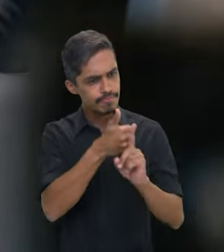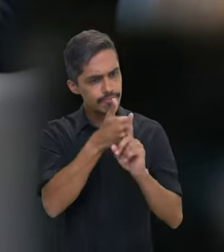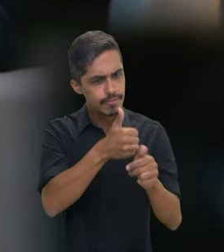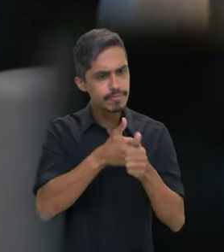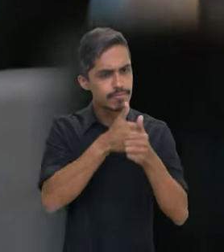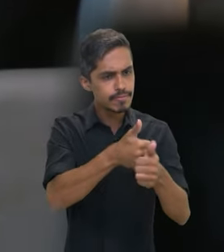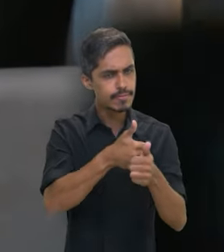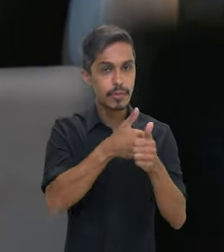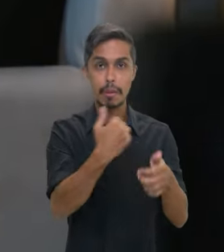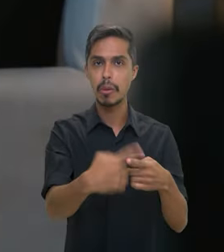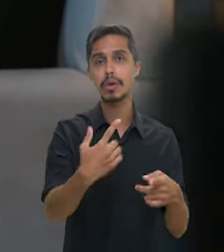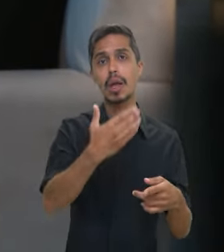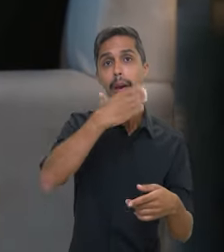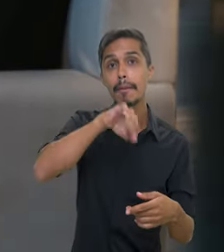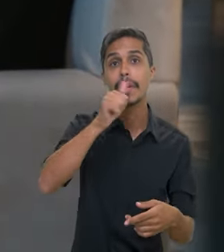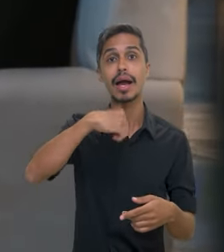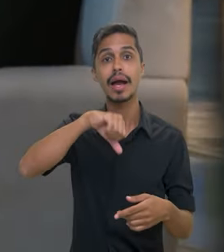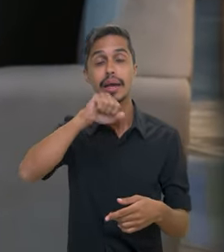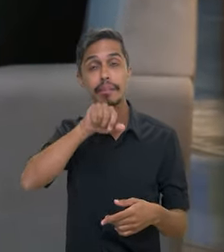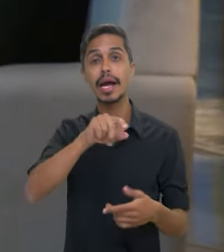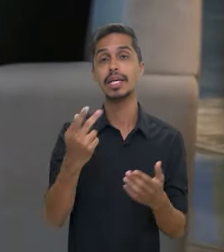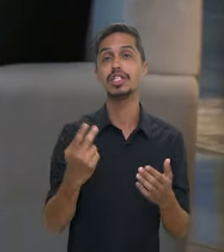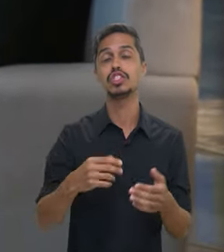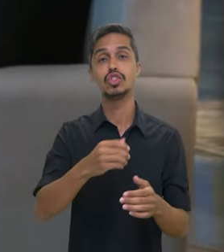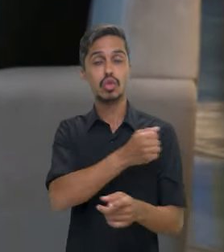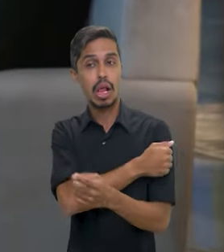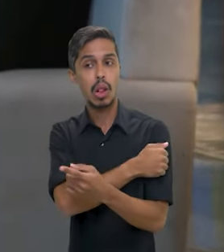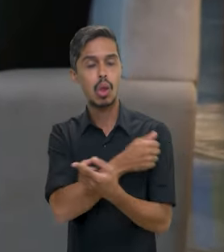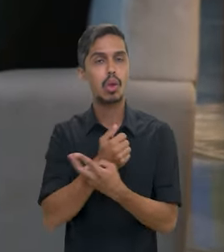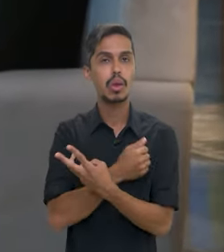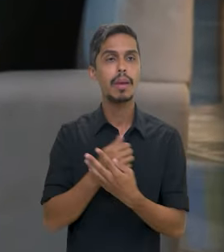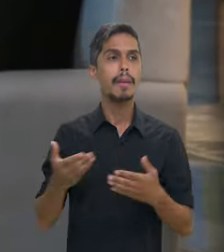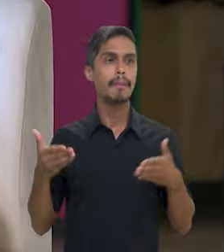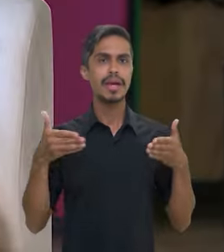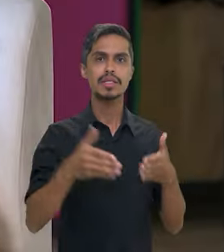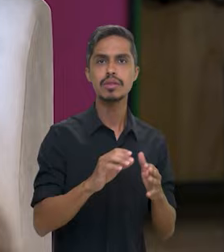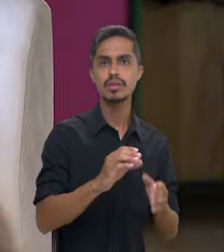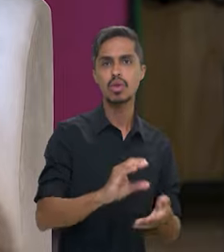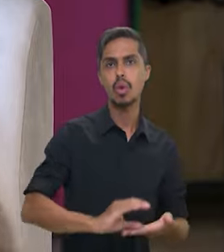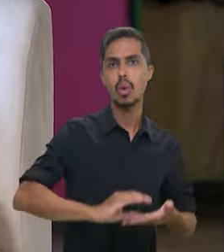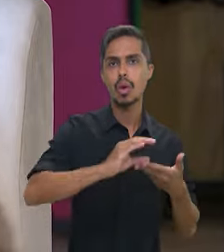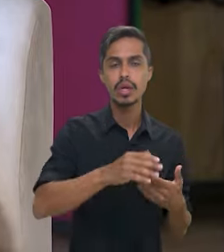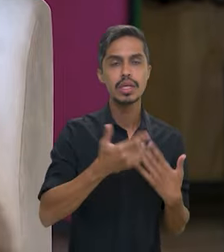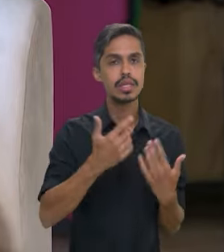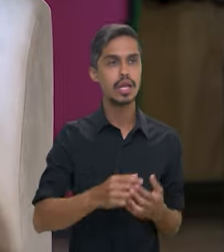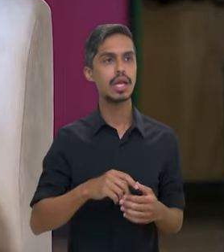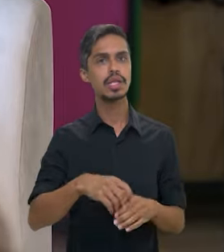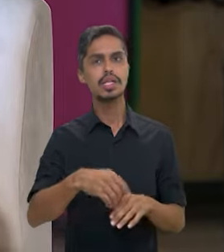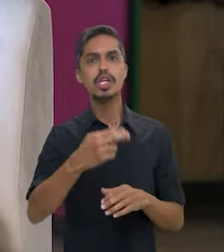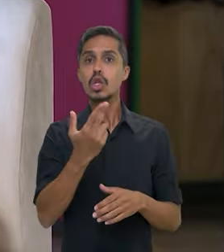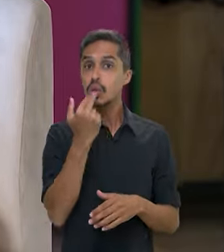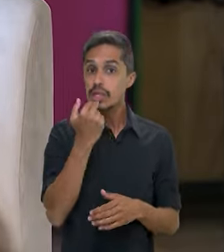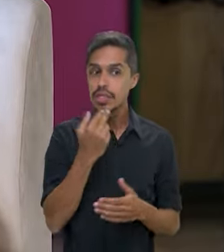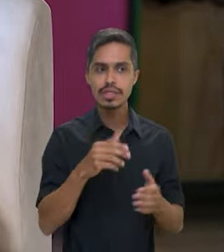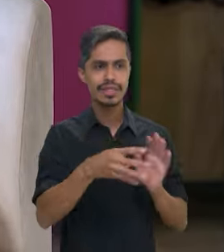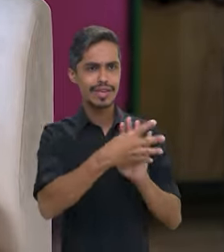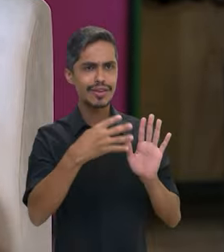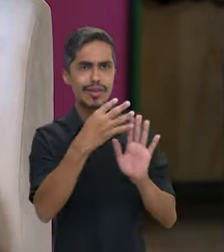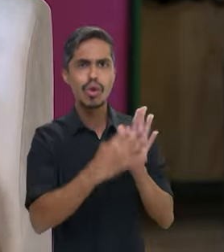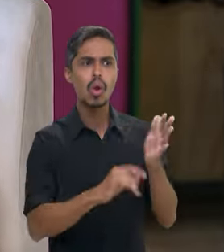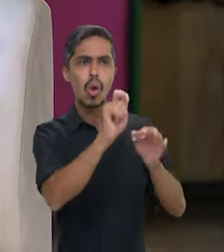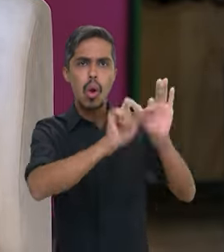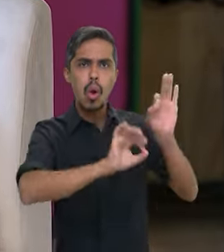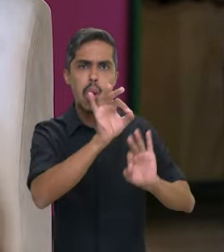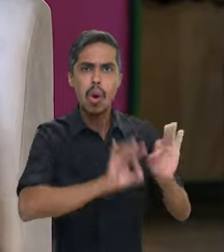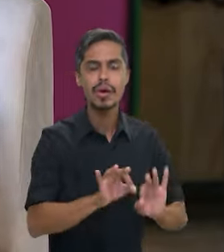a comunidade tem pai de aluno que participa dos conselhos, tem aluno que participa dos conselhos, nutricionista que faz elaboração de cardápio. Então,